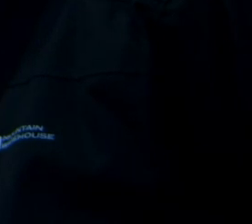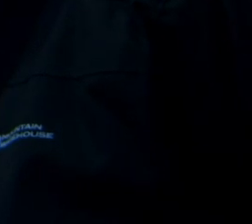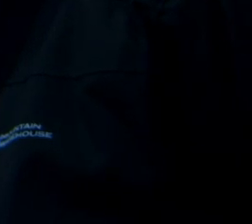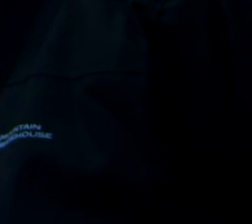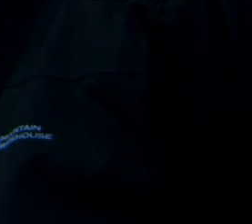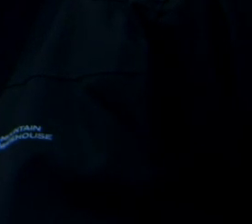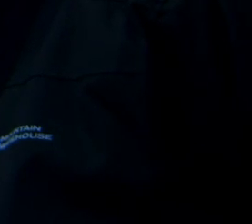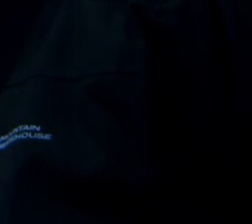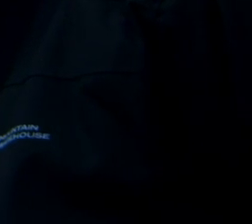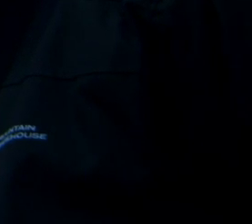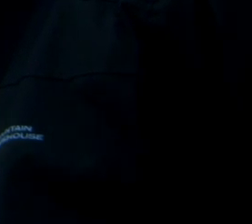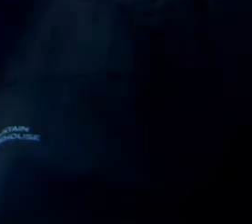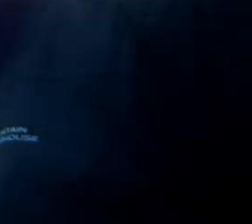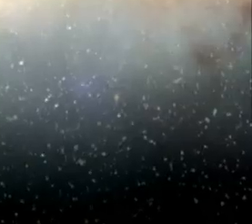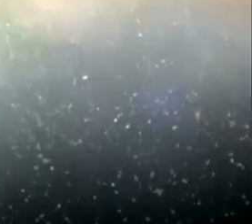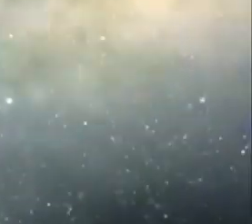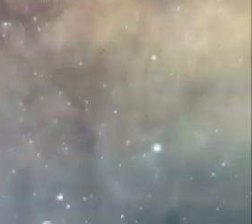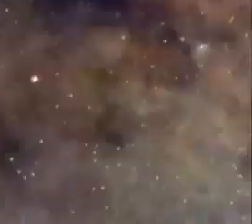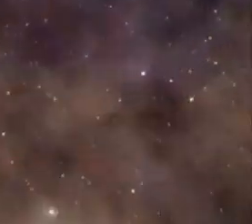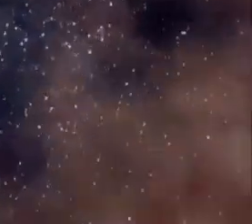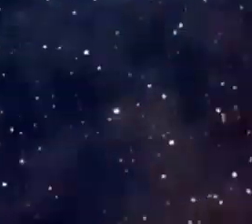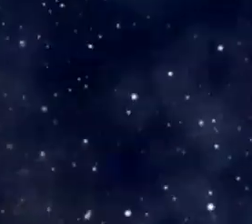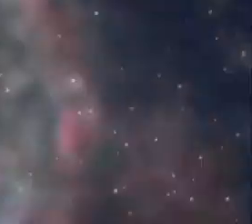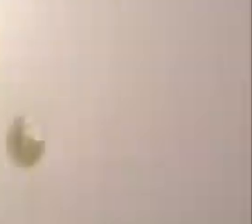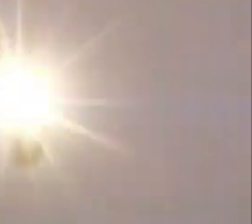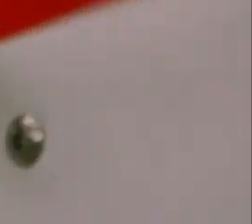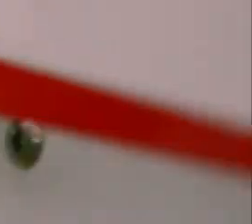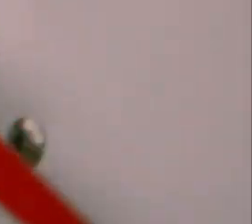Viagens no tempo são apenas ficção científica?